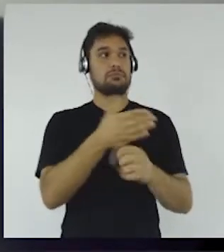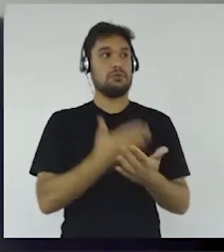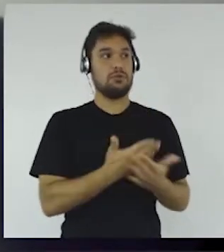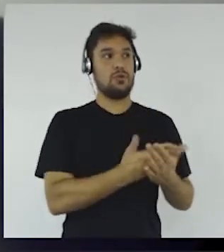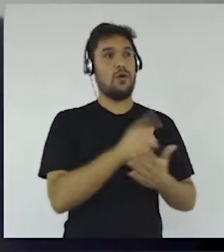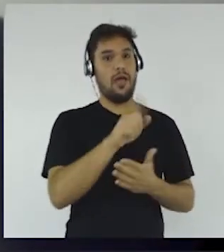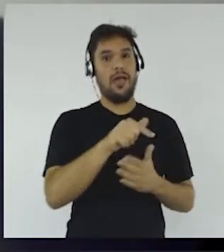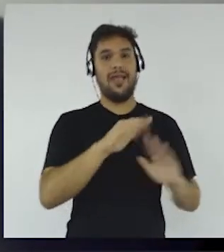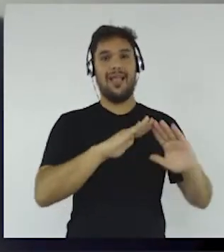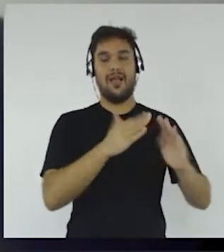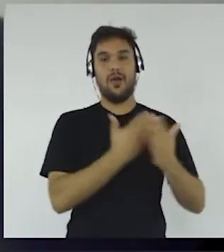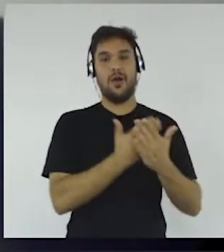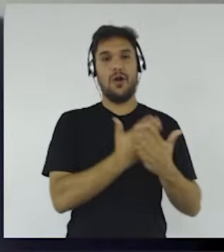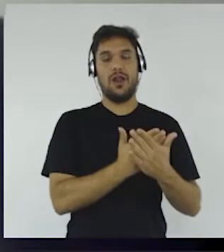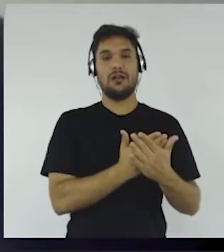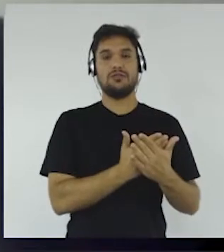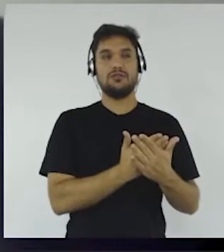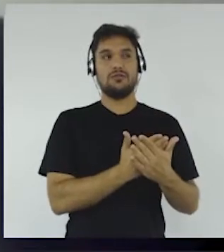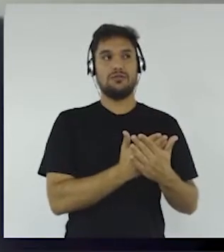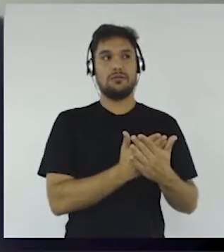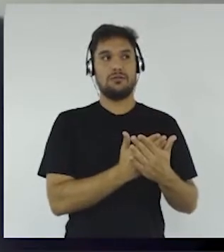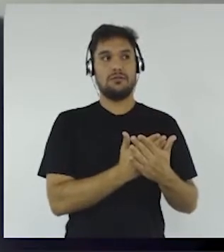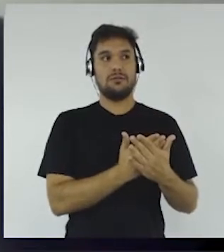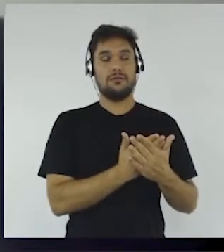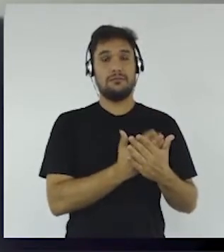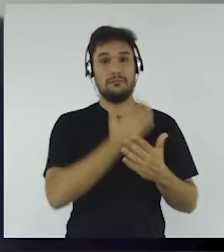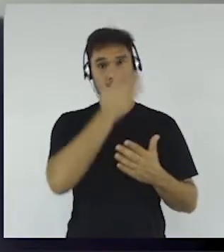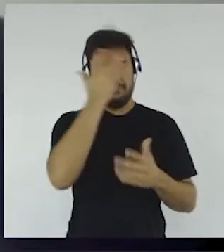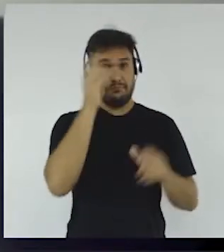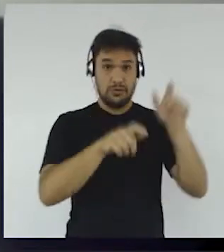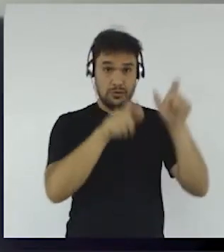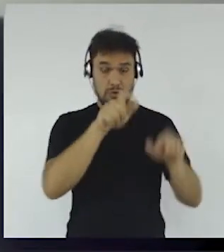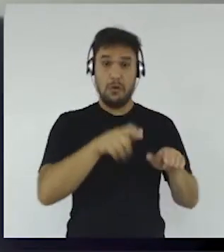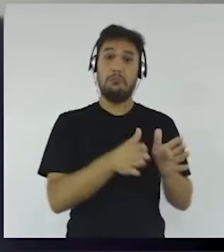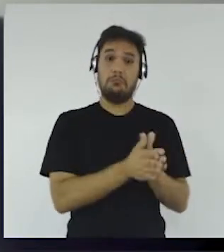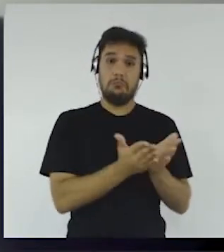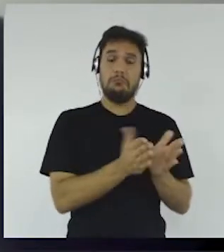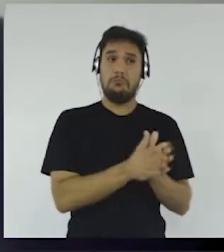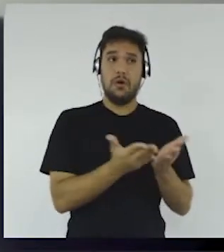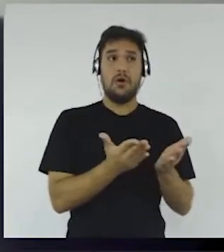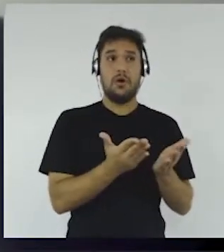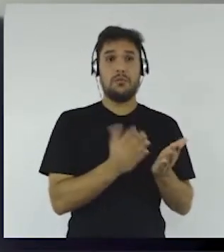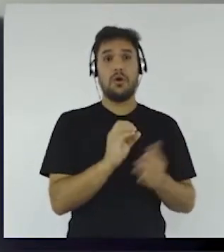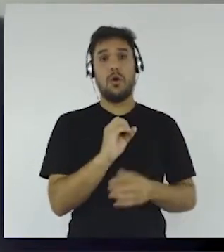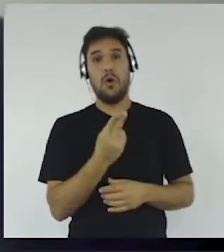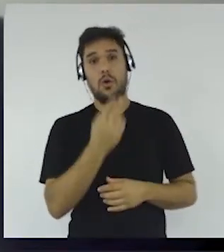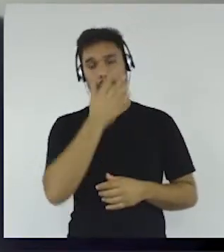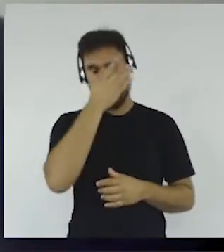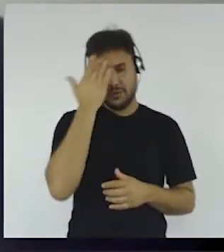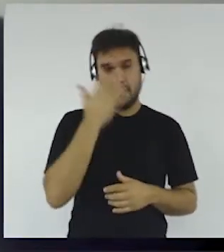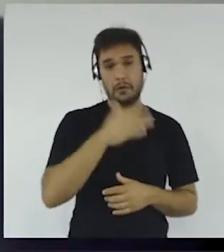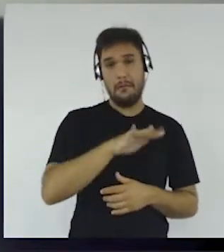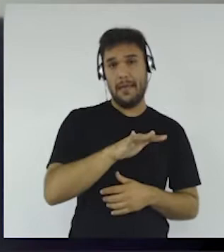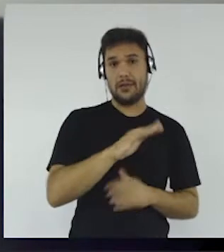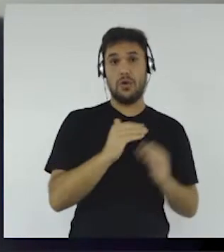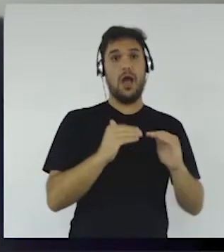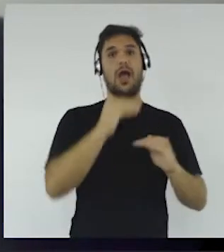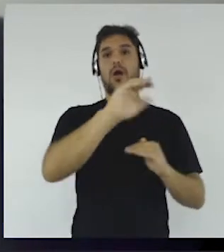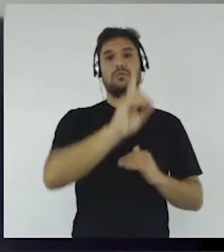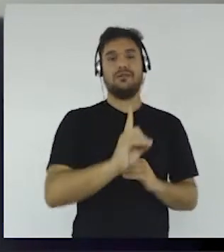era colégio de pessoas pobres ou pessoas de classe média não